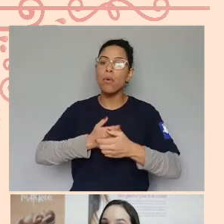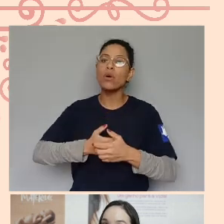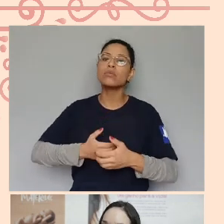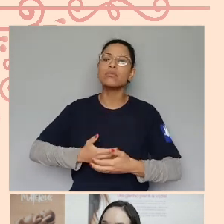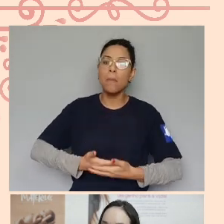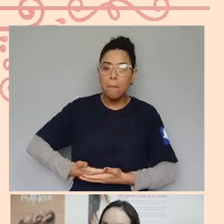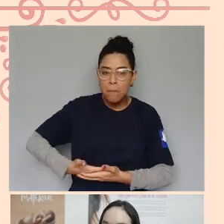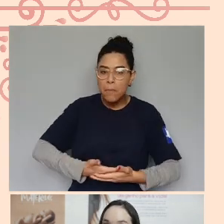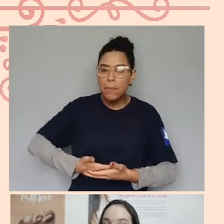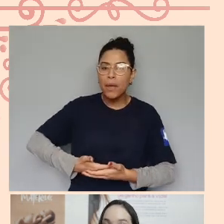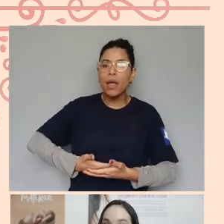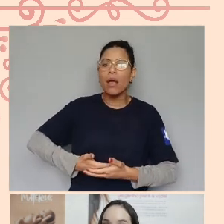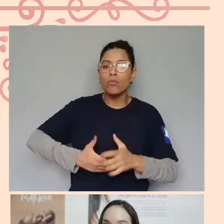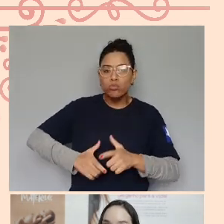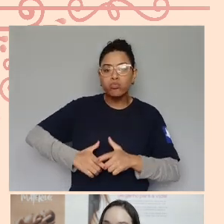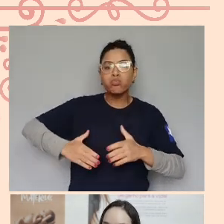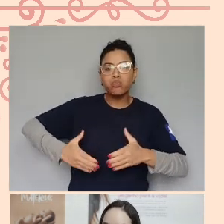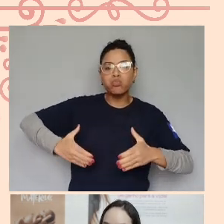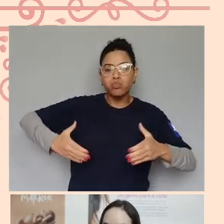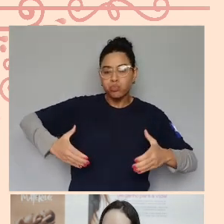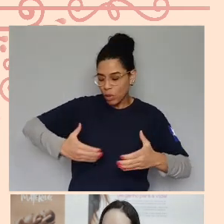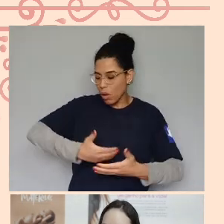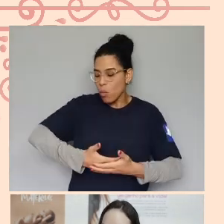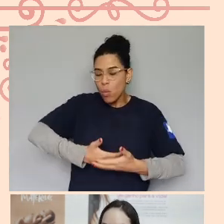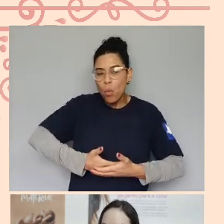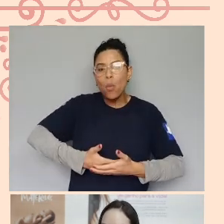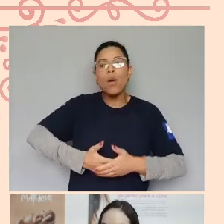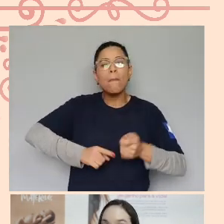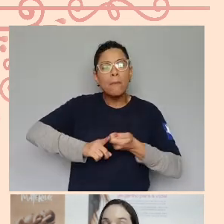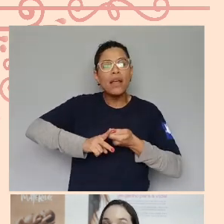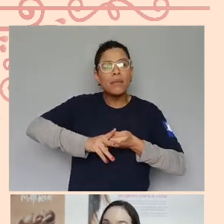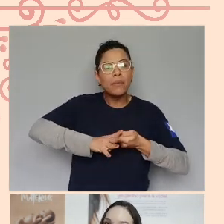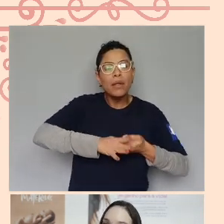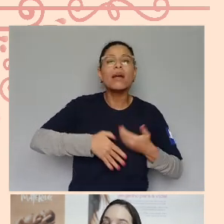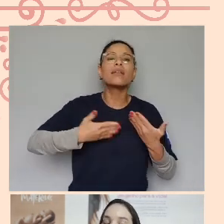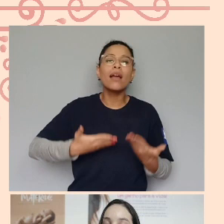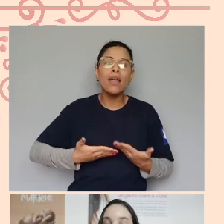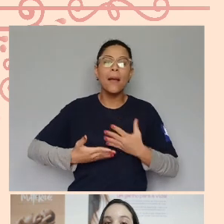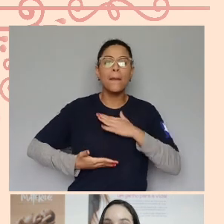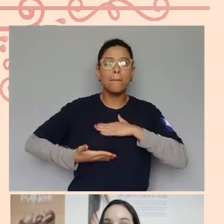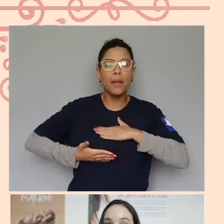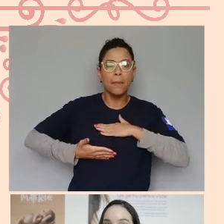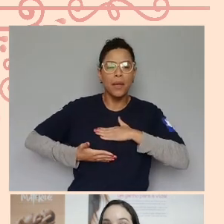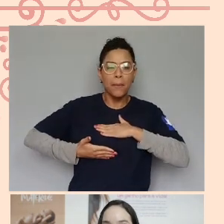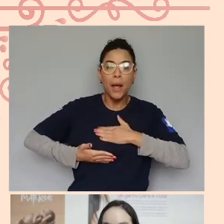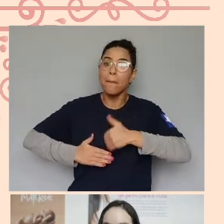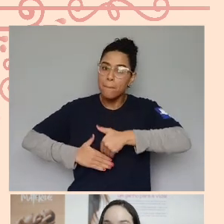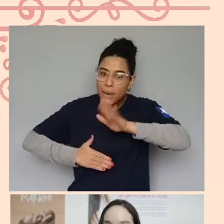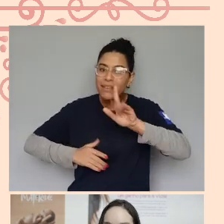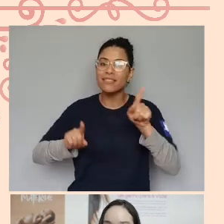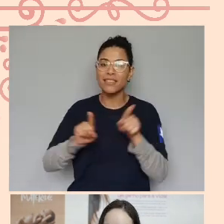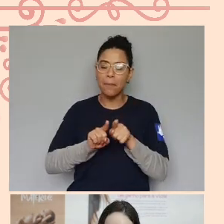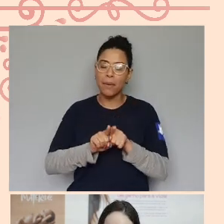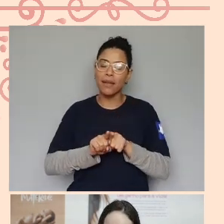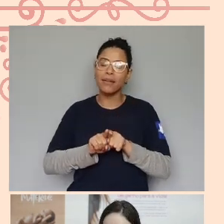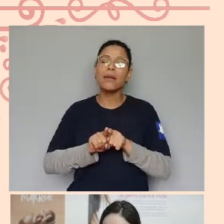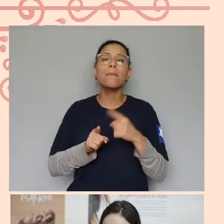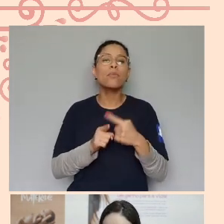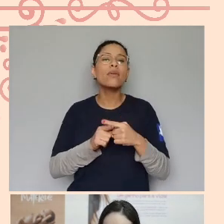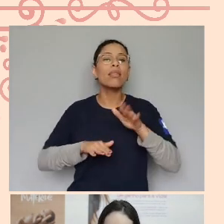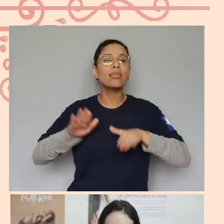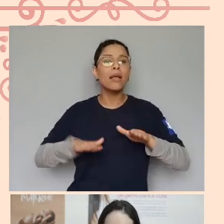vai mamando mais, a capacidade gástrica dele vai ficando maior, a produção de leite ela vai ser maior porque ela é conforme a